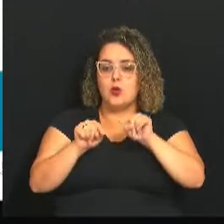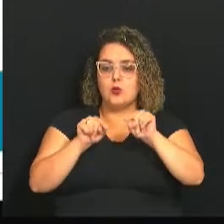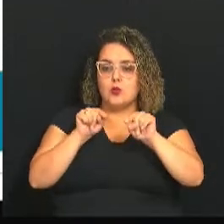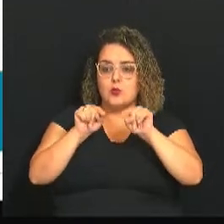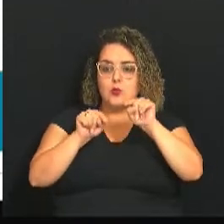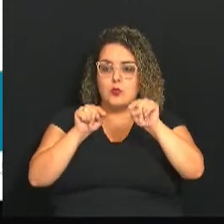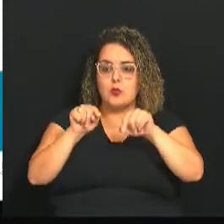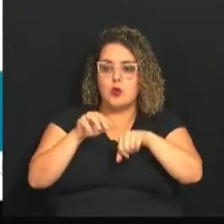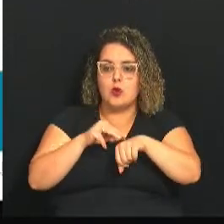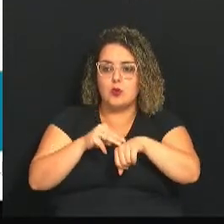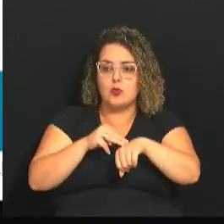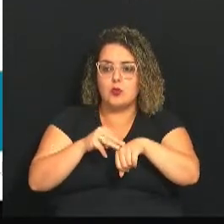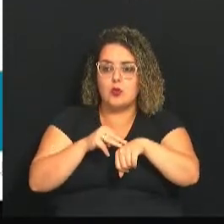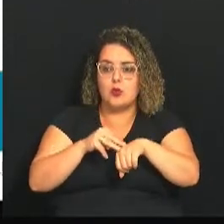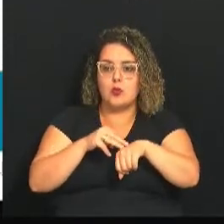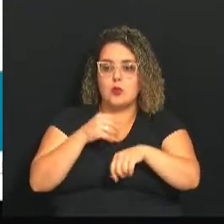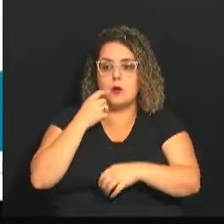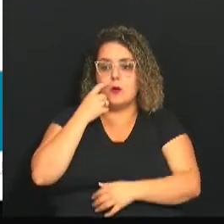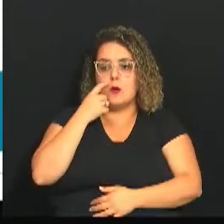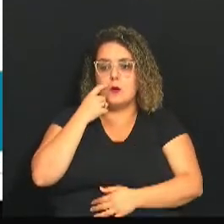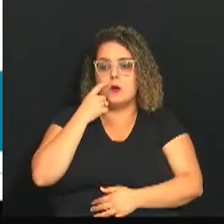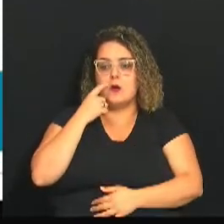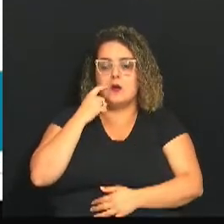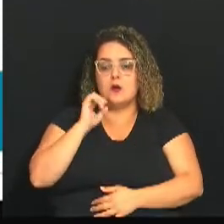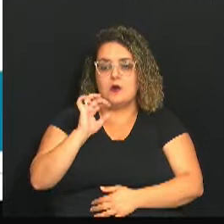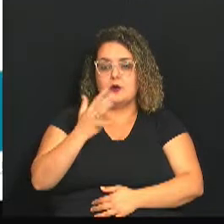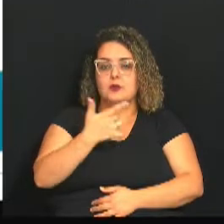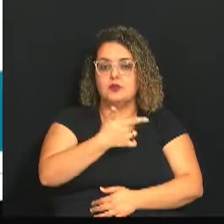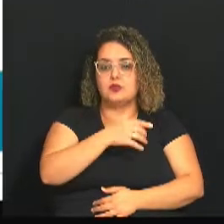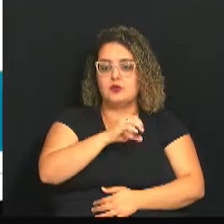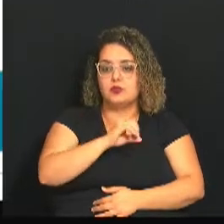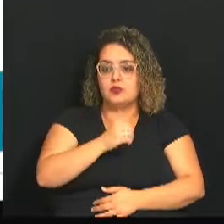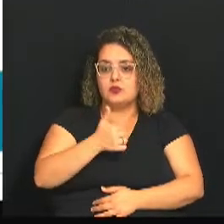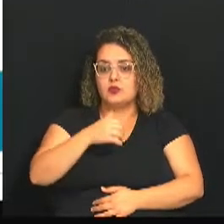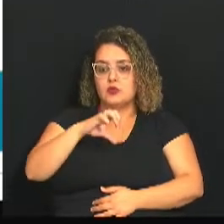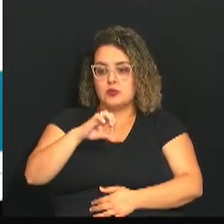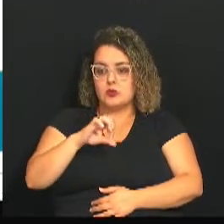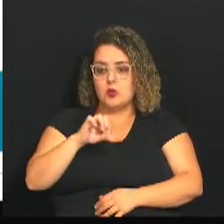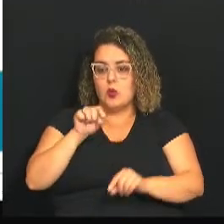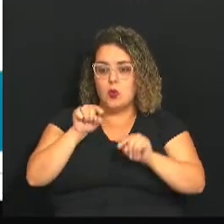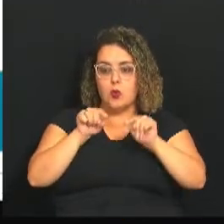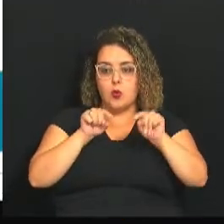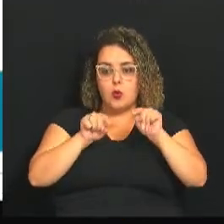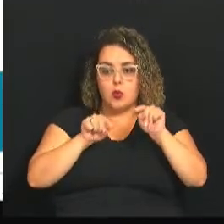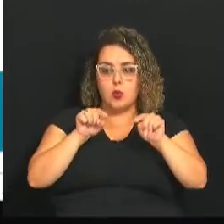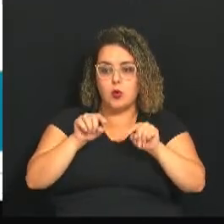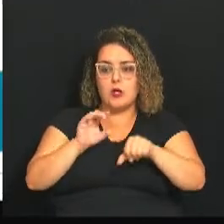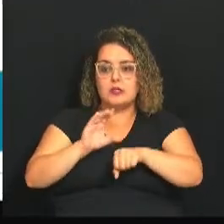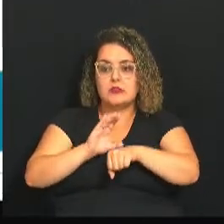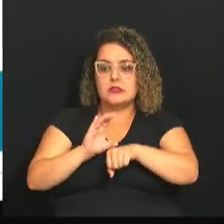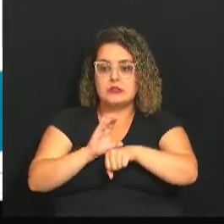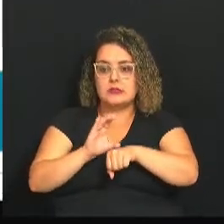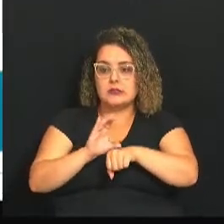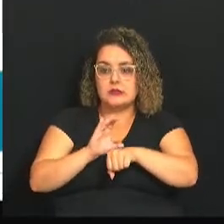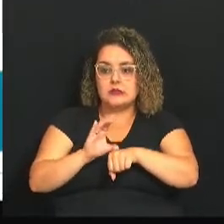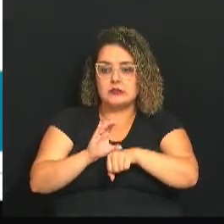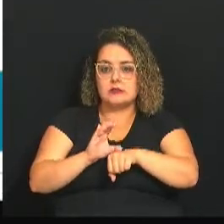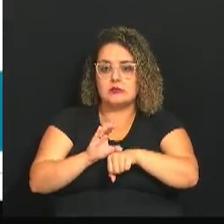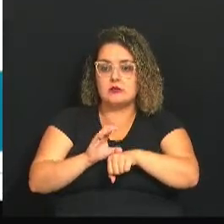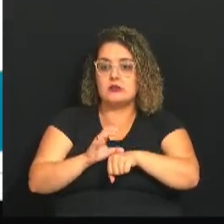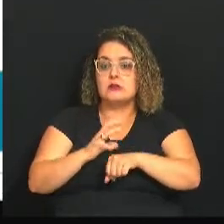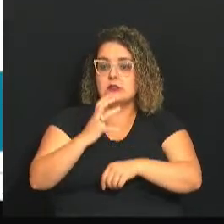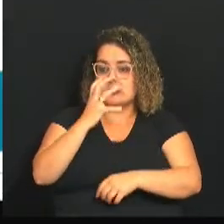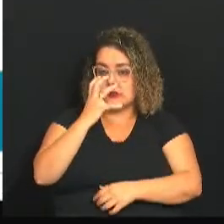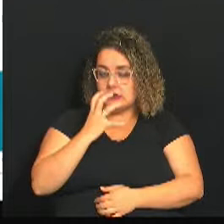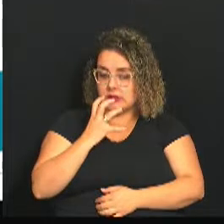marrom são as ocorrências em 2019. Esses pontos em cinza são os pontos críticos para